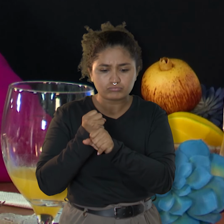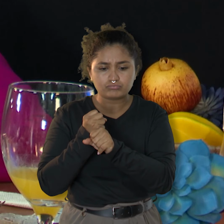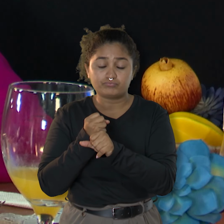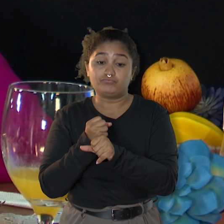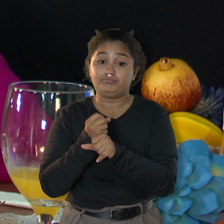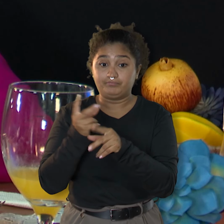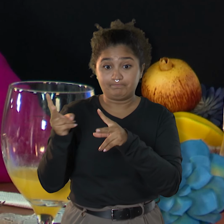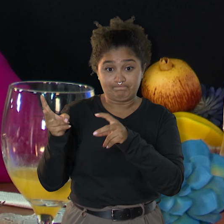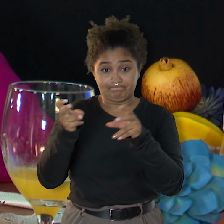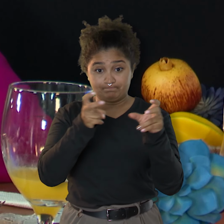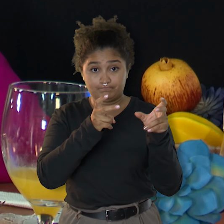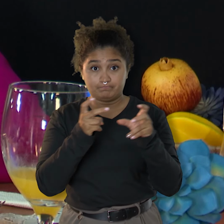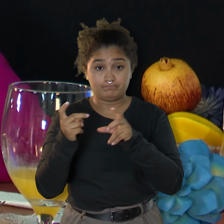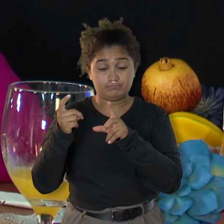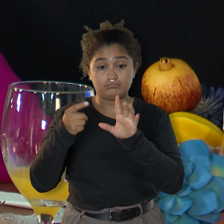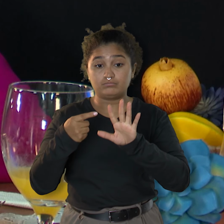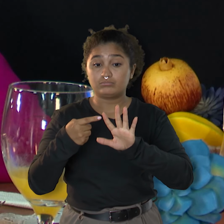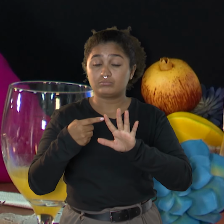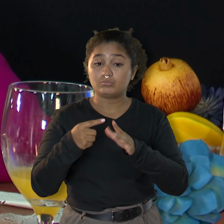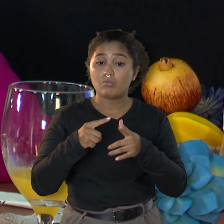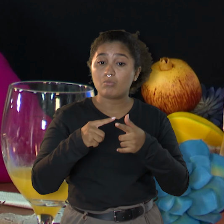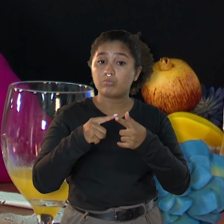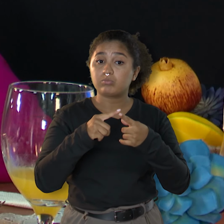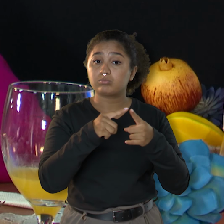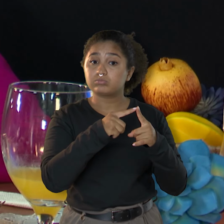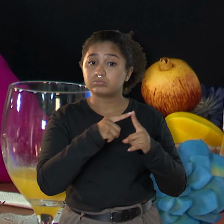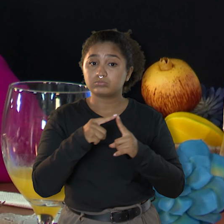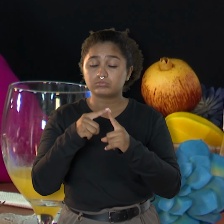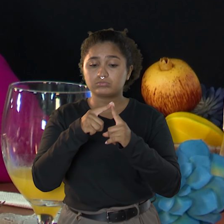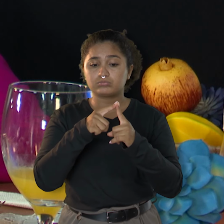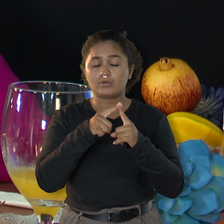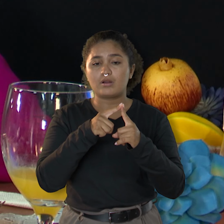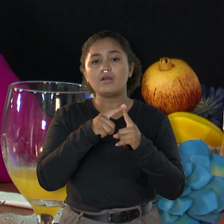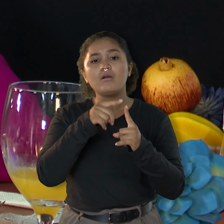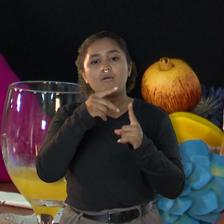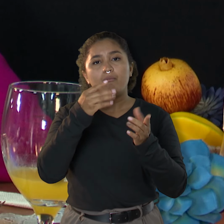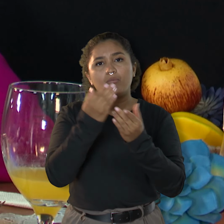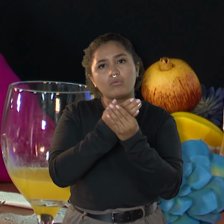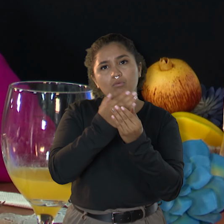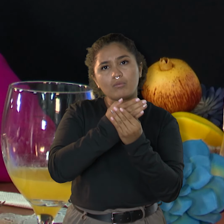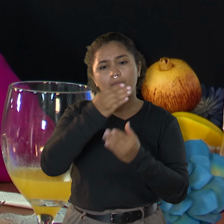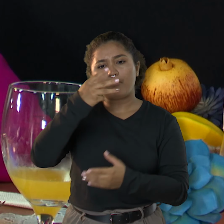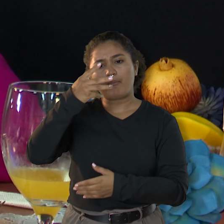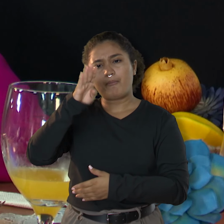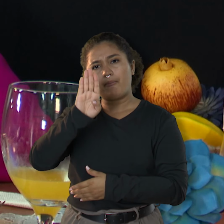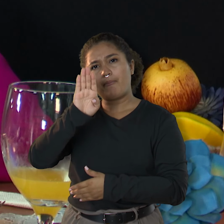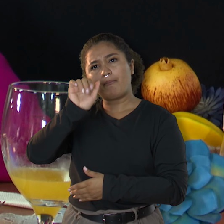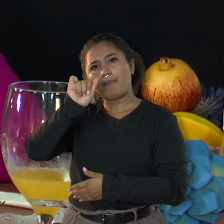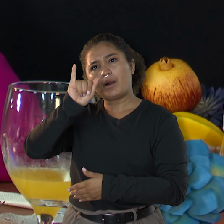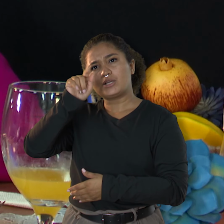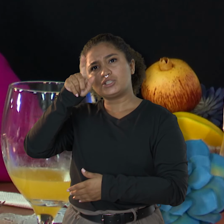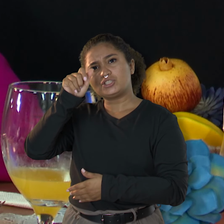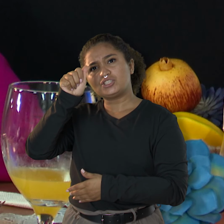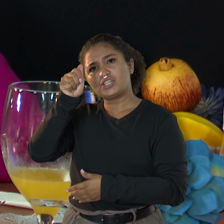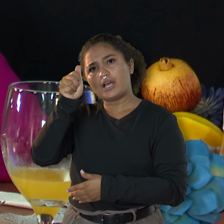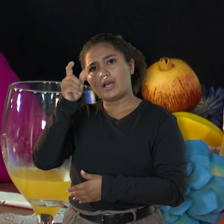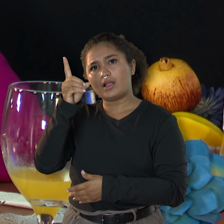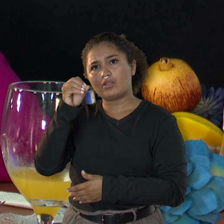todo o indicador das fórmulas era processo baixado. Entendi. Aí eu falei o seguinte, eu vou fazer um